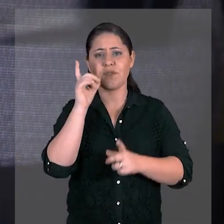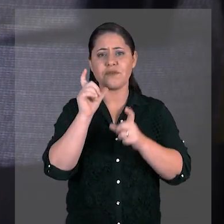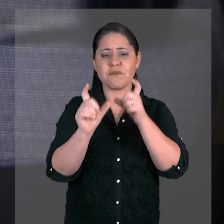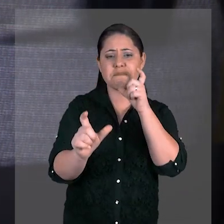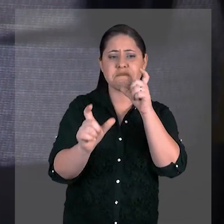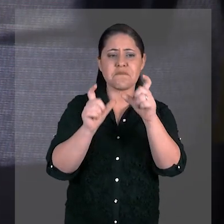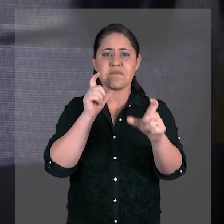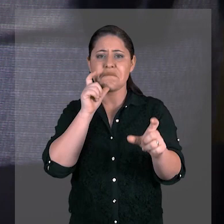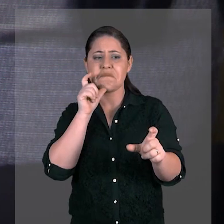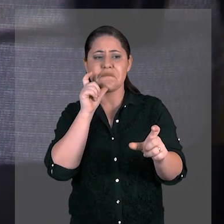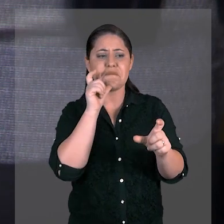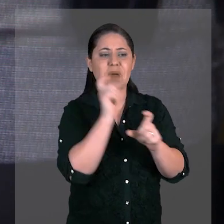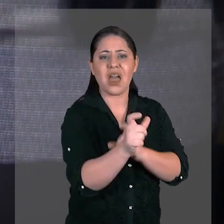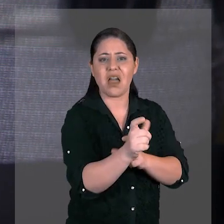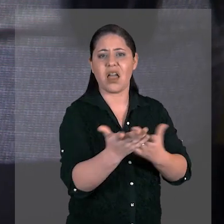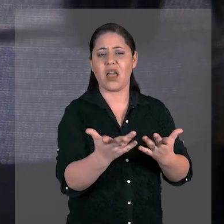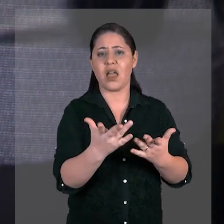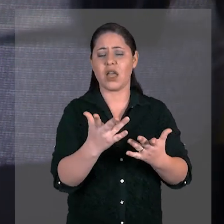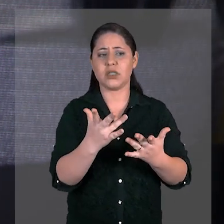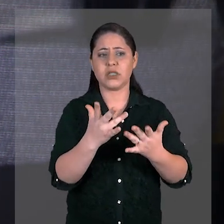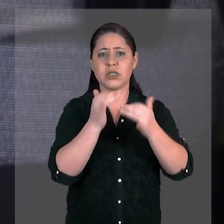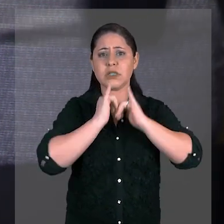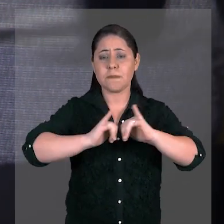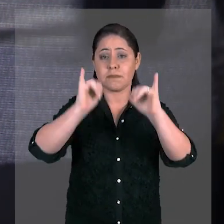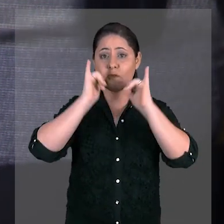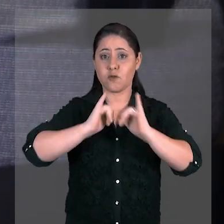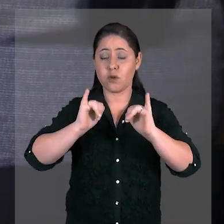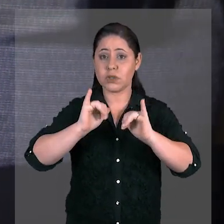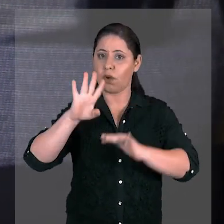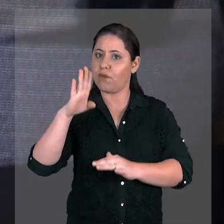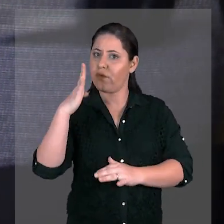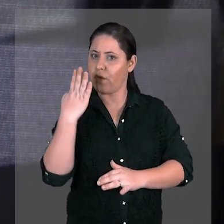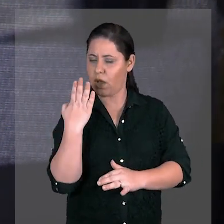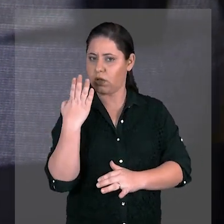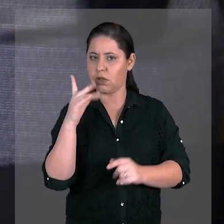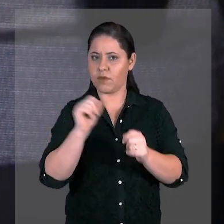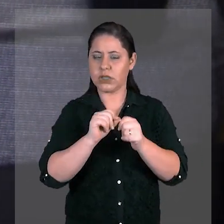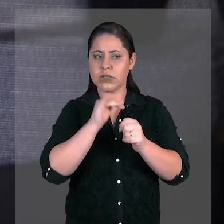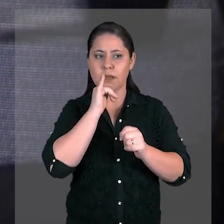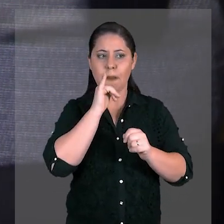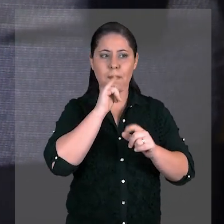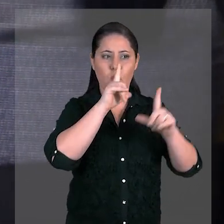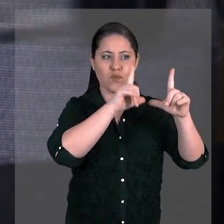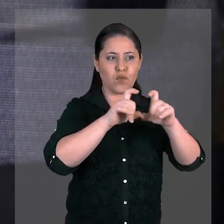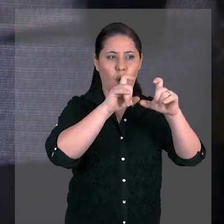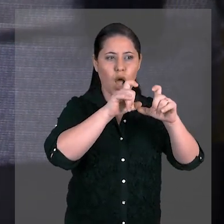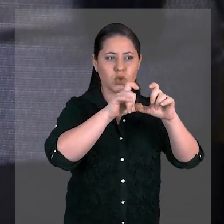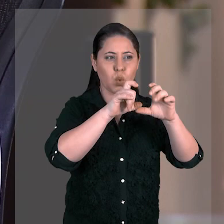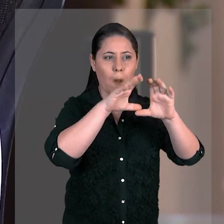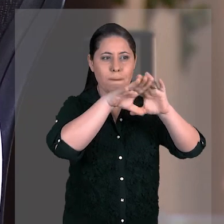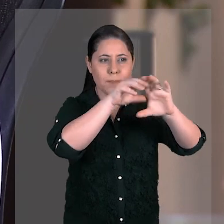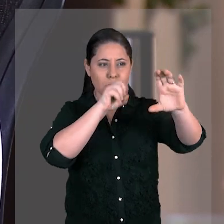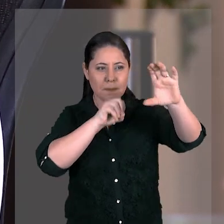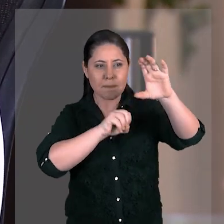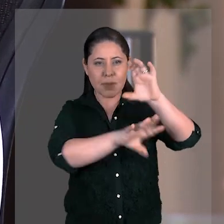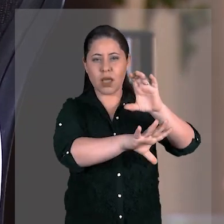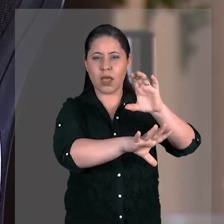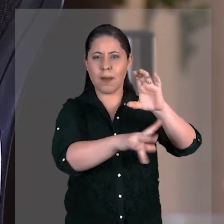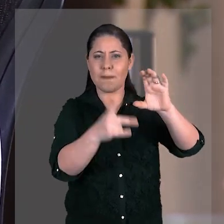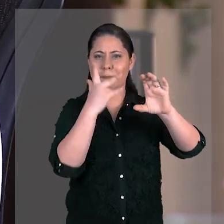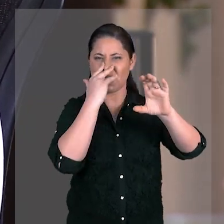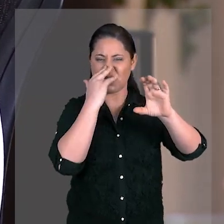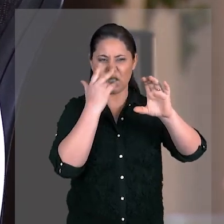calão, espalham mensagens falsas, fazem montagens de foto com o rosto da pessoa e